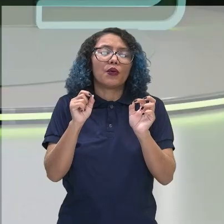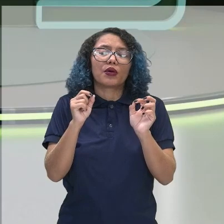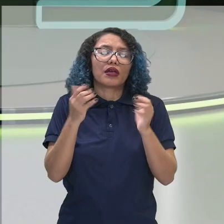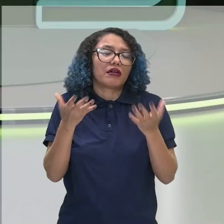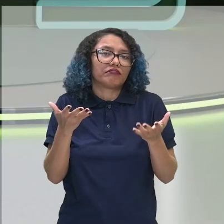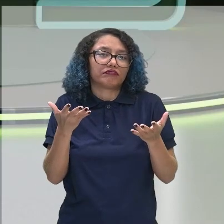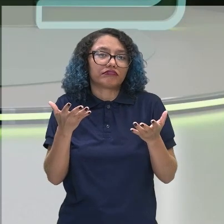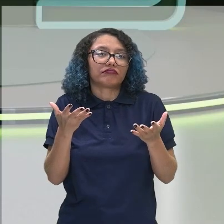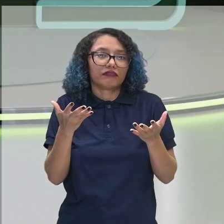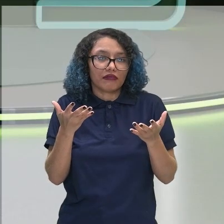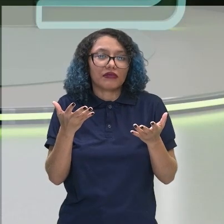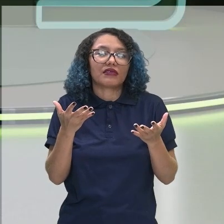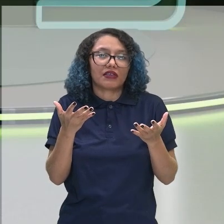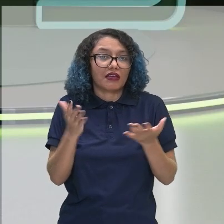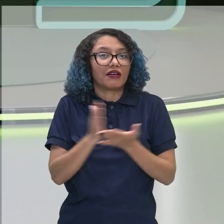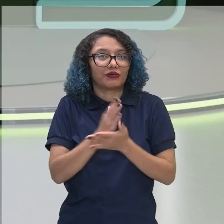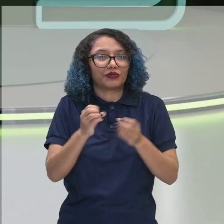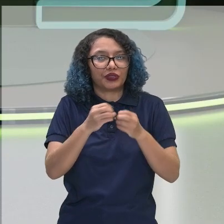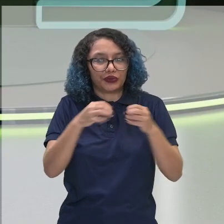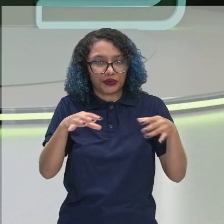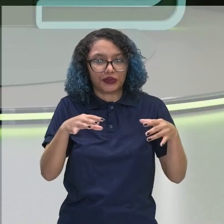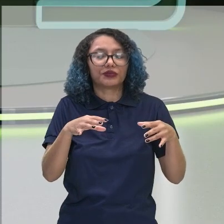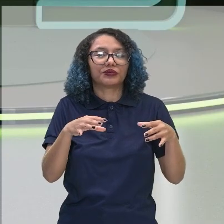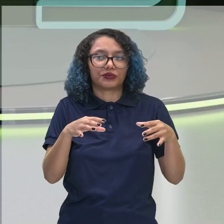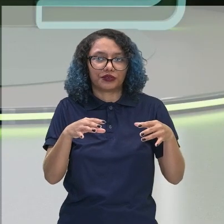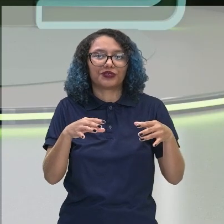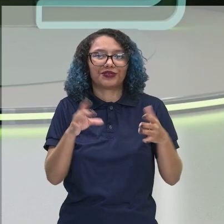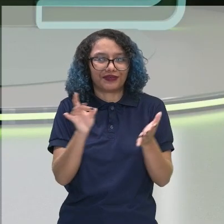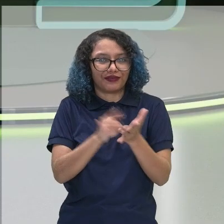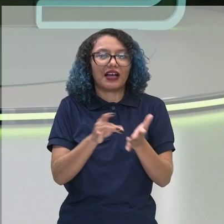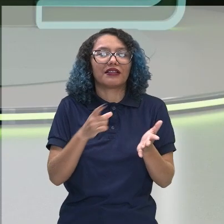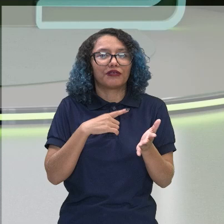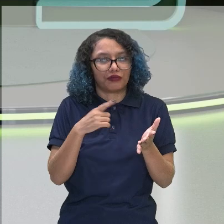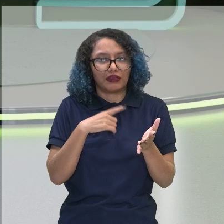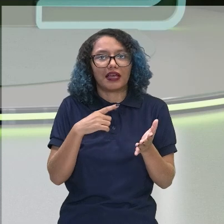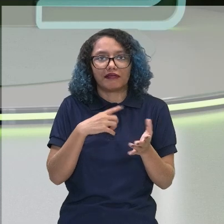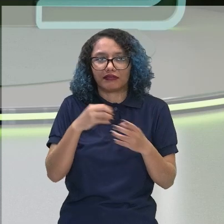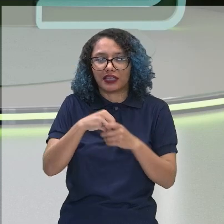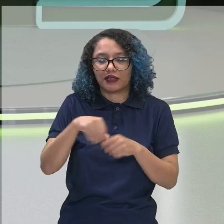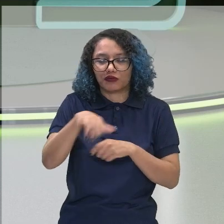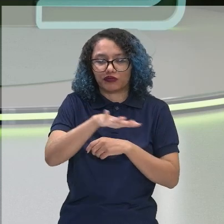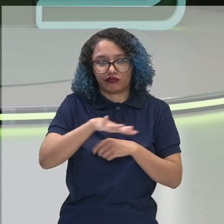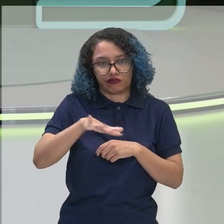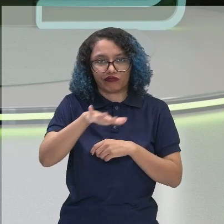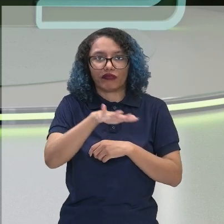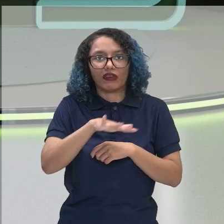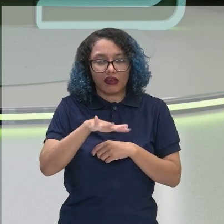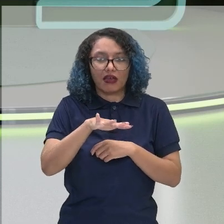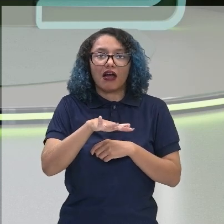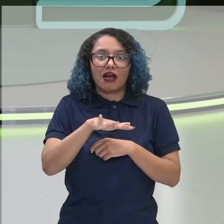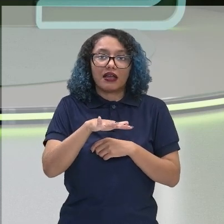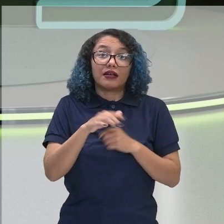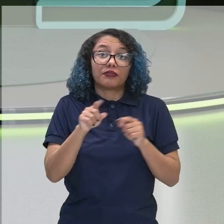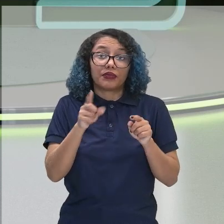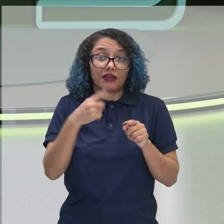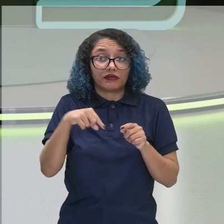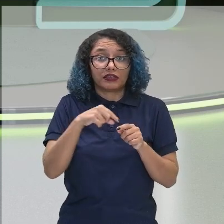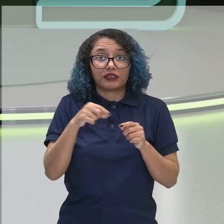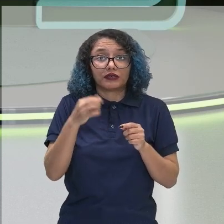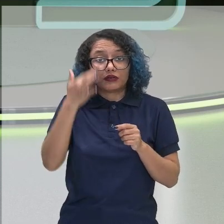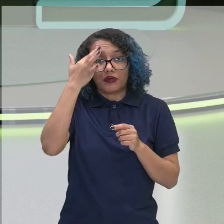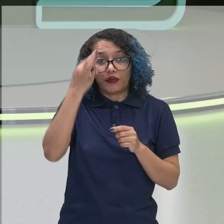né, impactos que vão ser causados para essas regiões. Só para você entender, né, esse